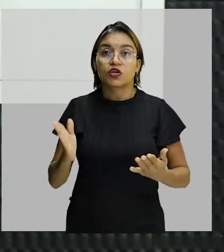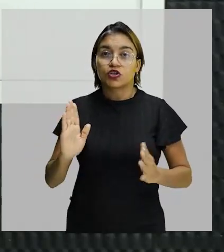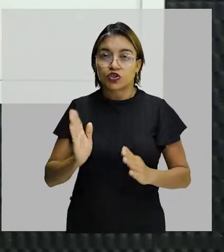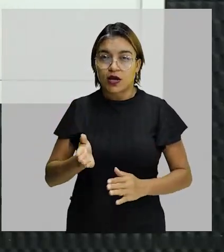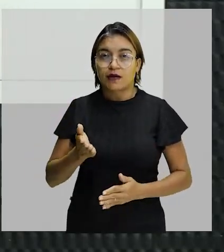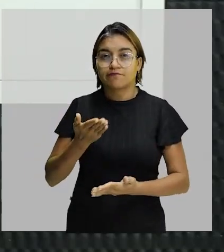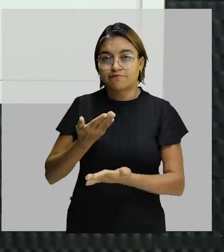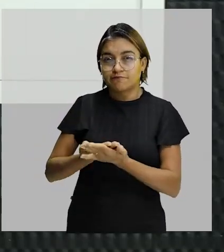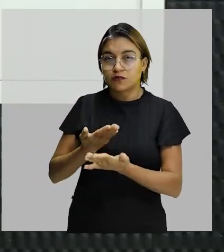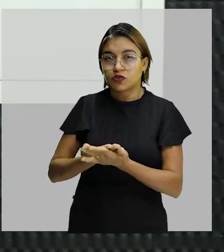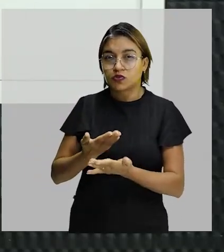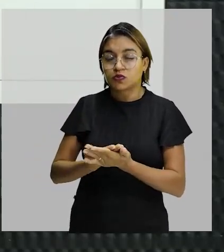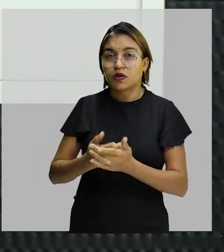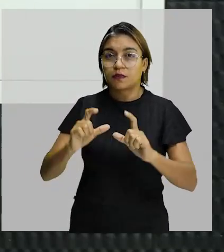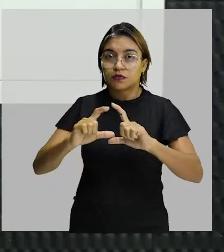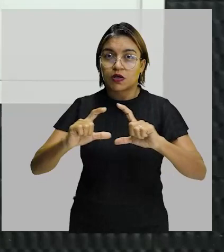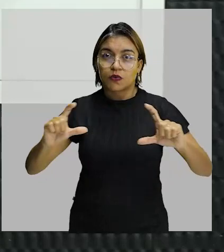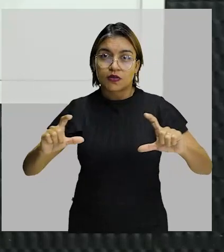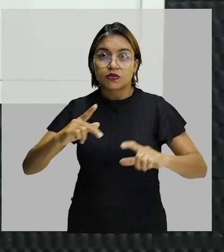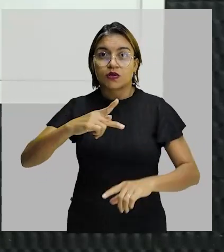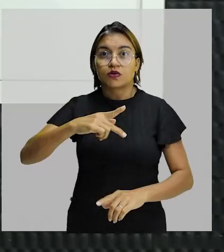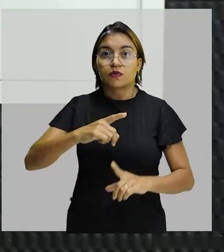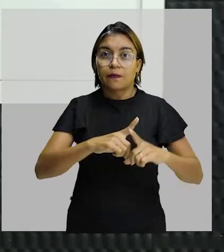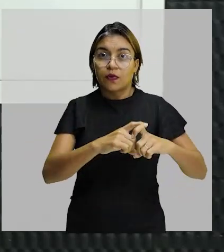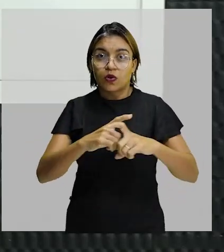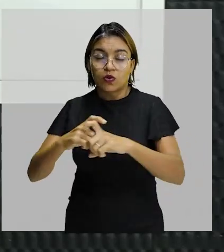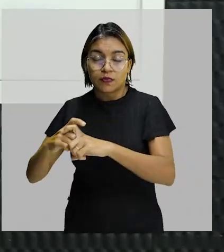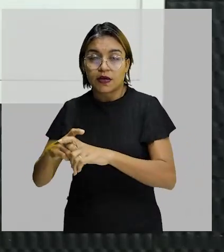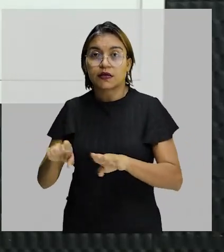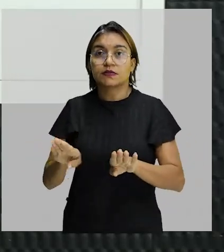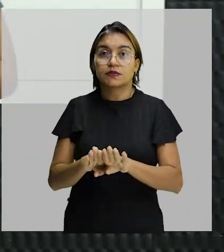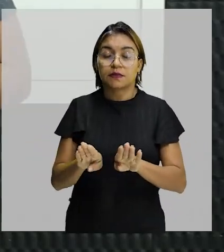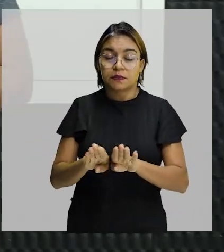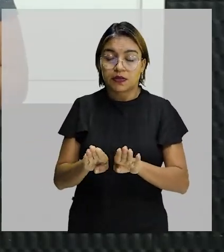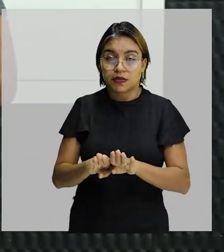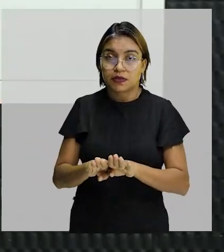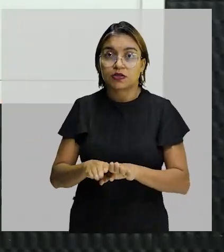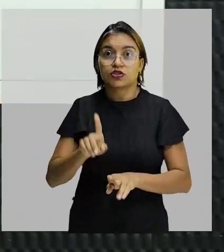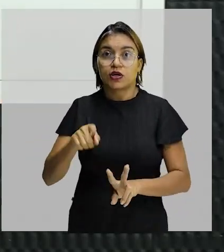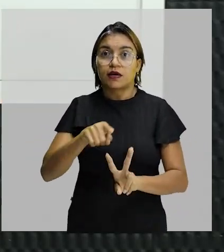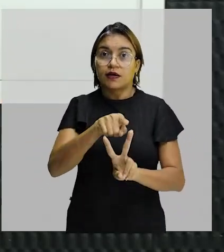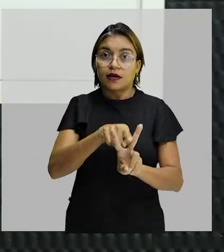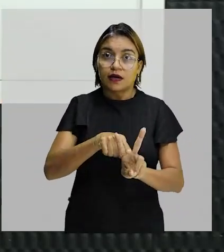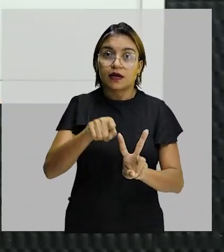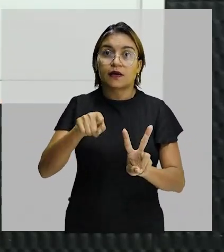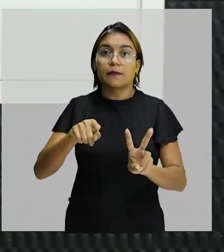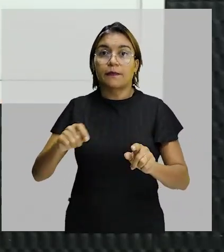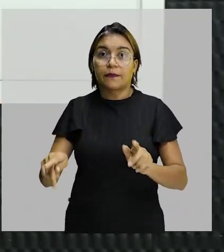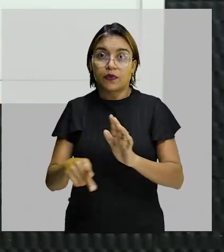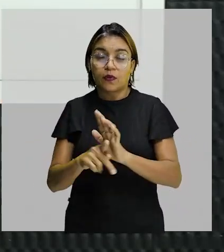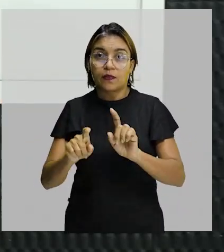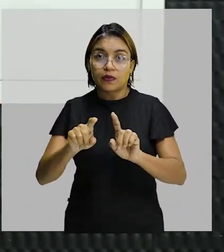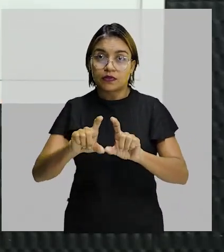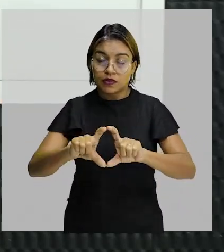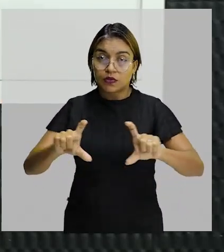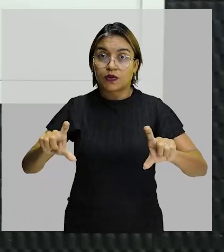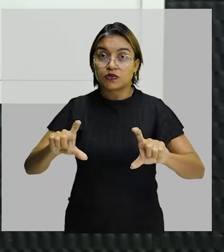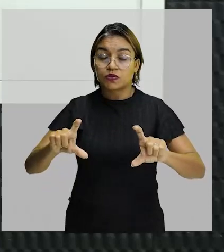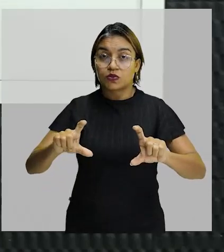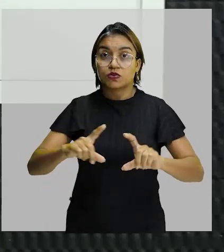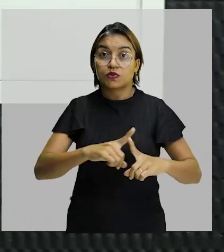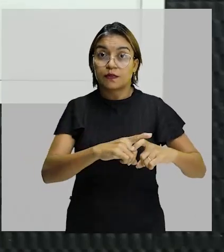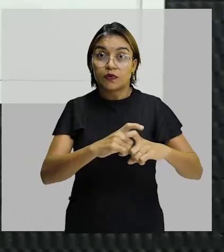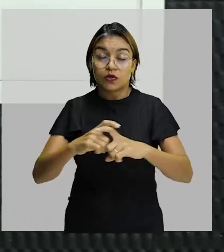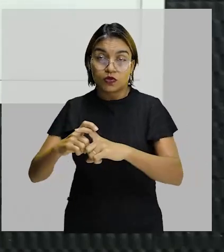ou equações algébricas, já falamos de raiz, né, das equações polinomiais, né? As raízes são os valores